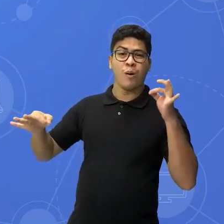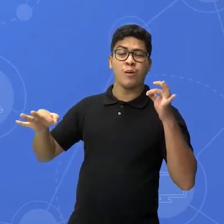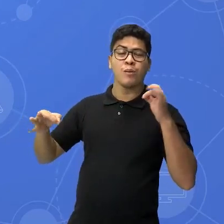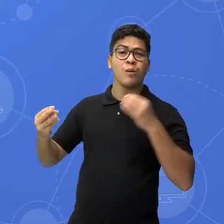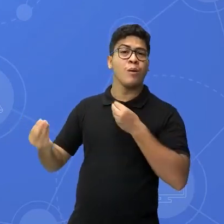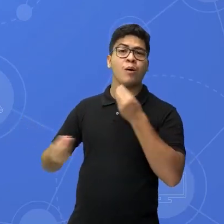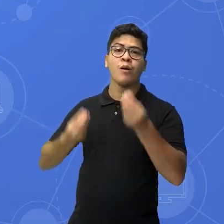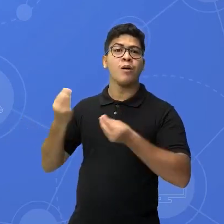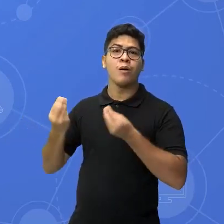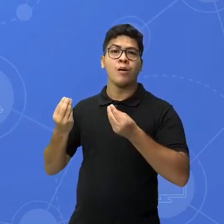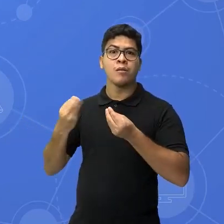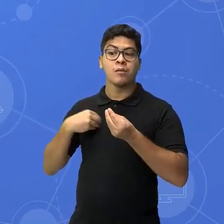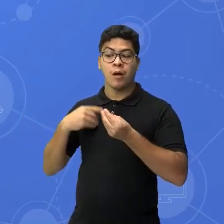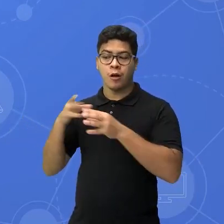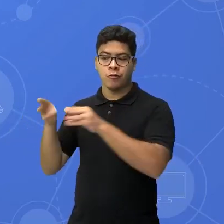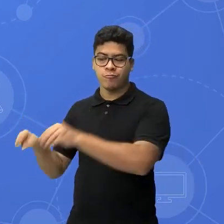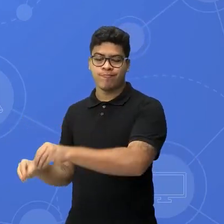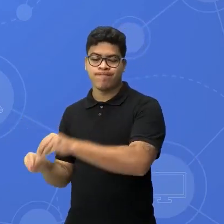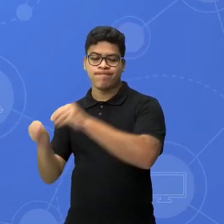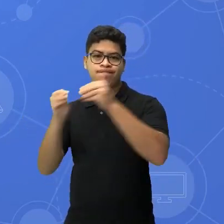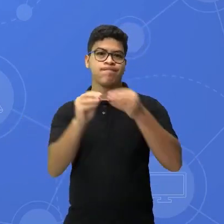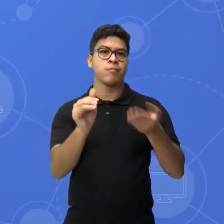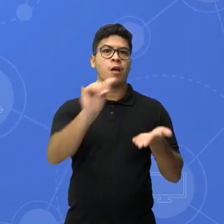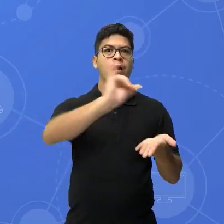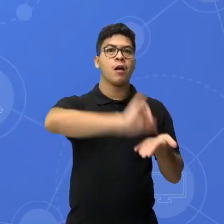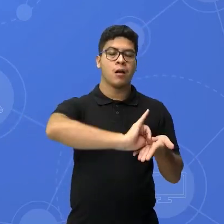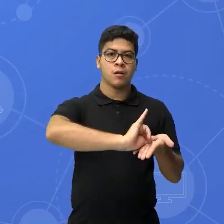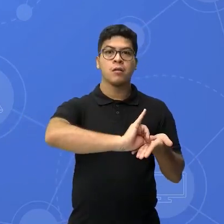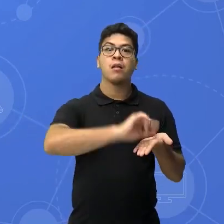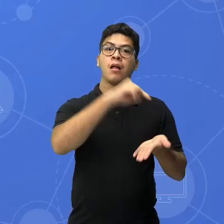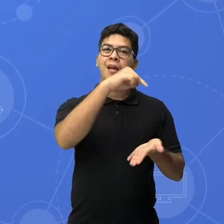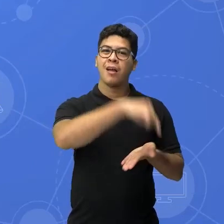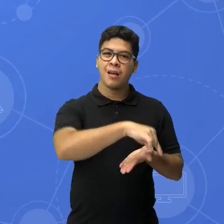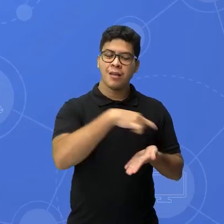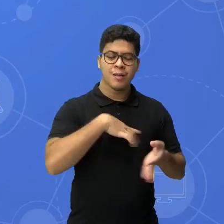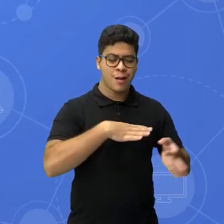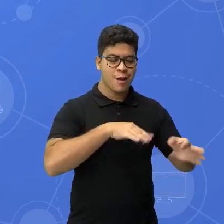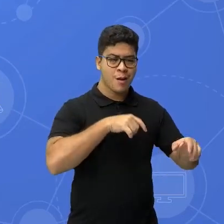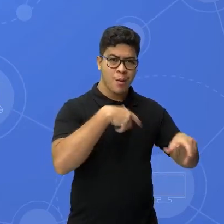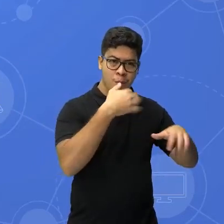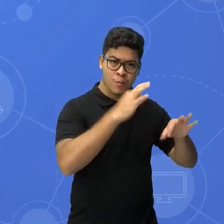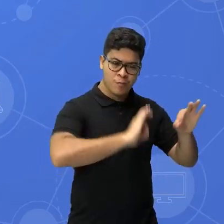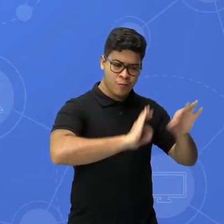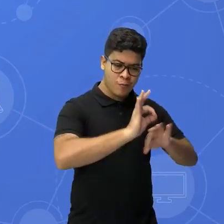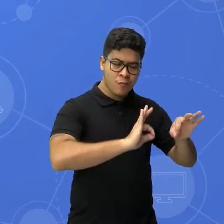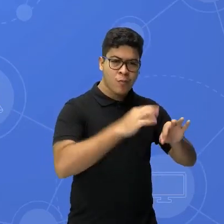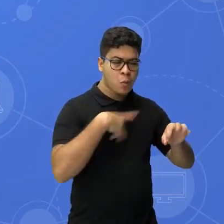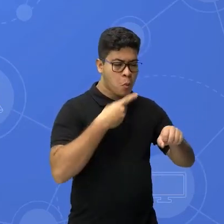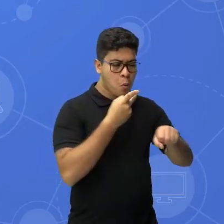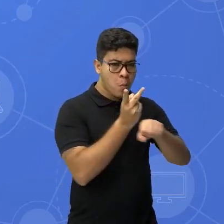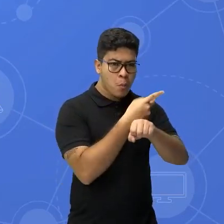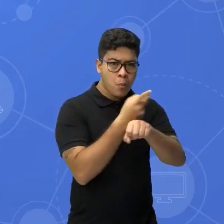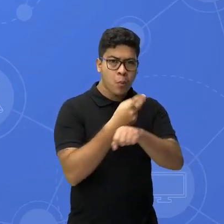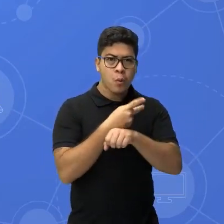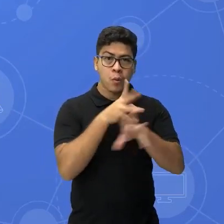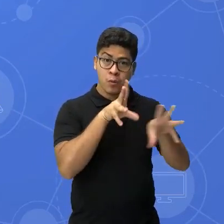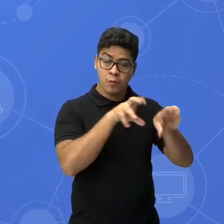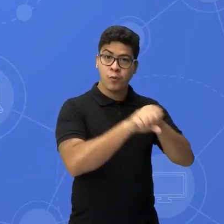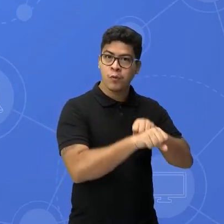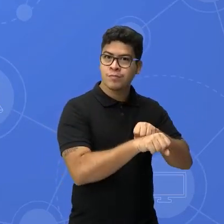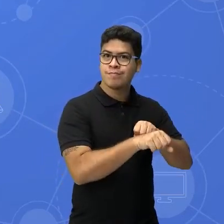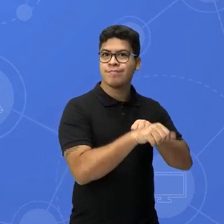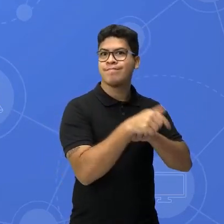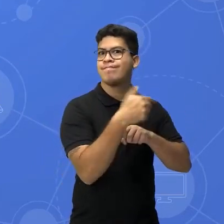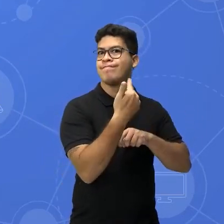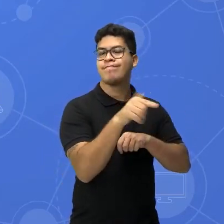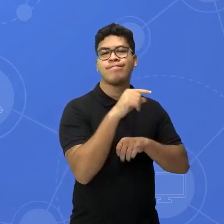acontece? Eles então vão para a cidade e muitas vezes na cidade, em busca de formação, não conseguem essa formação, não é isso?